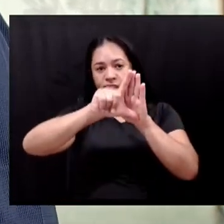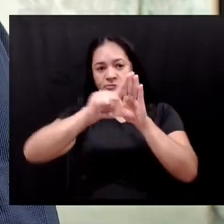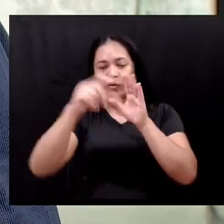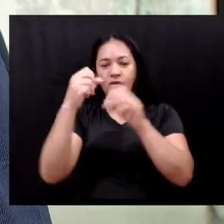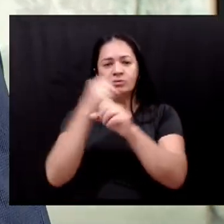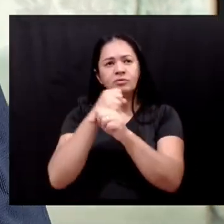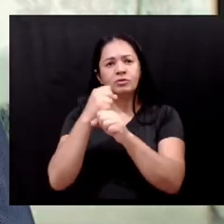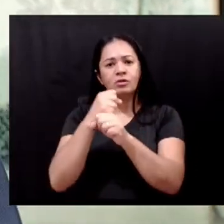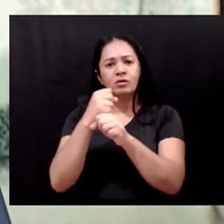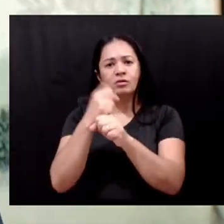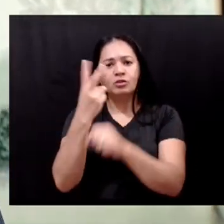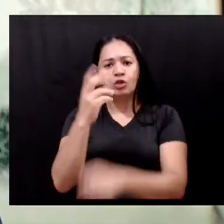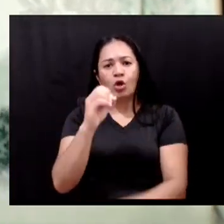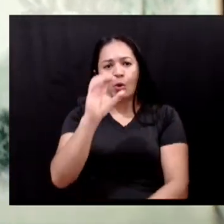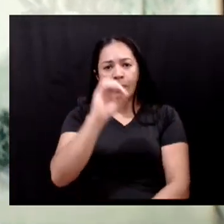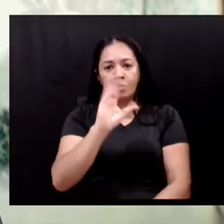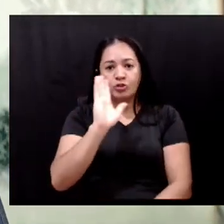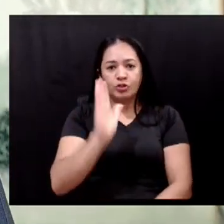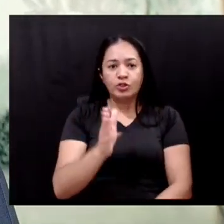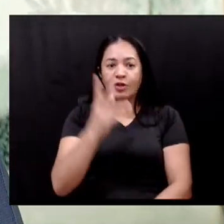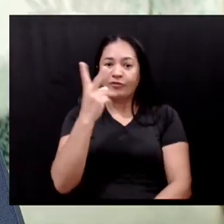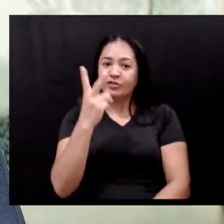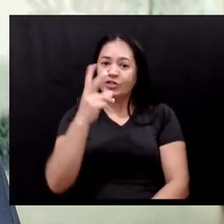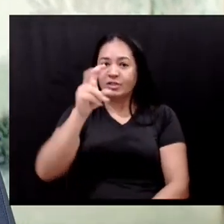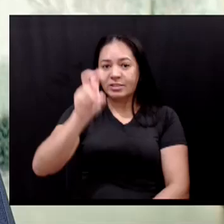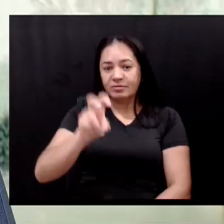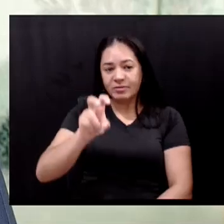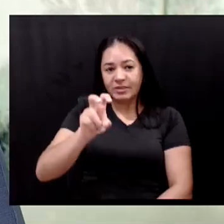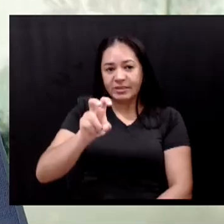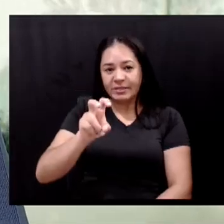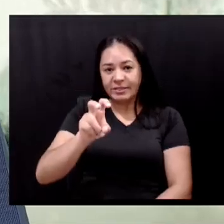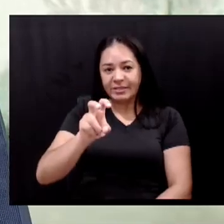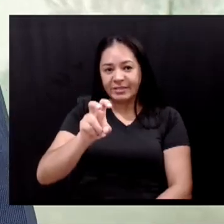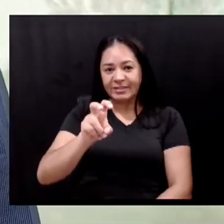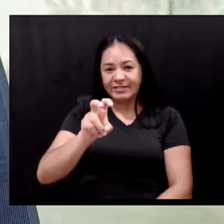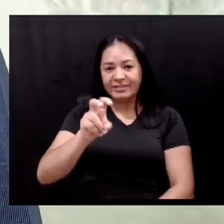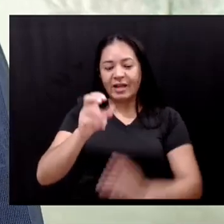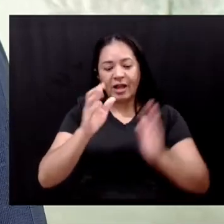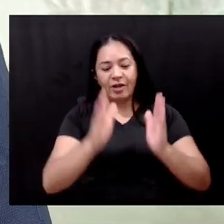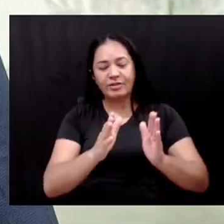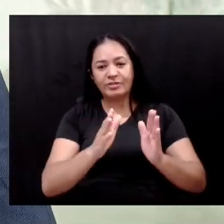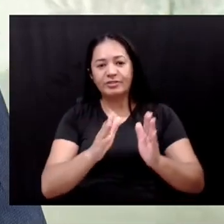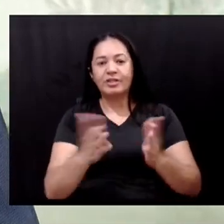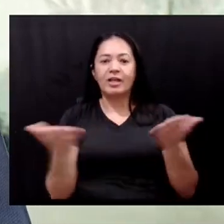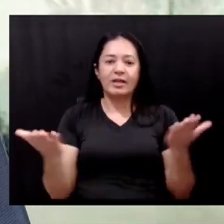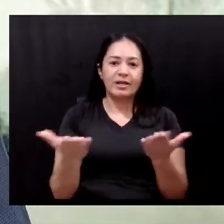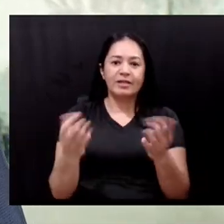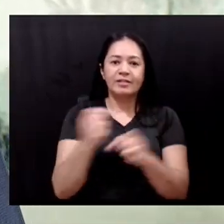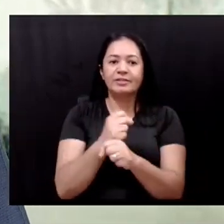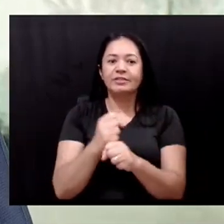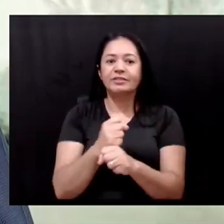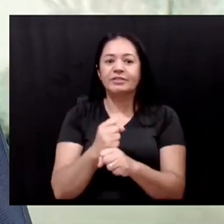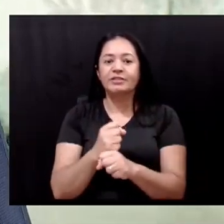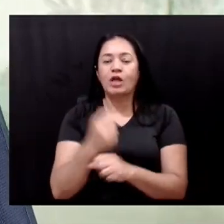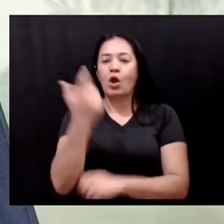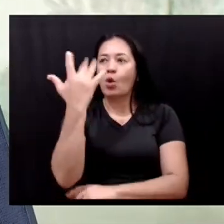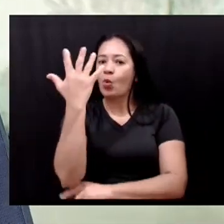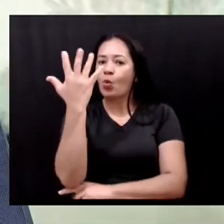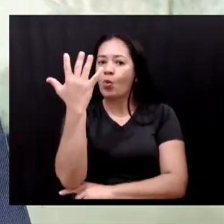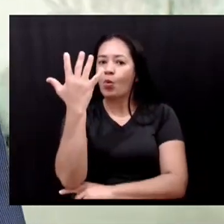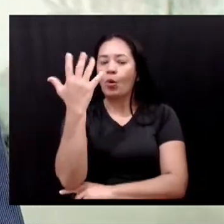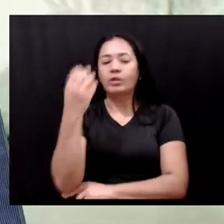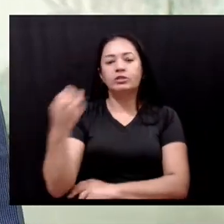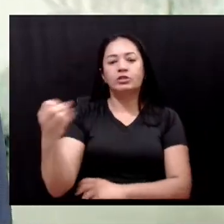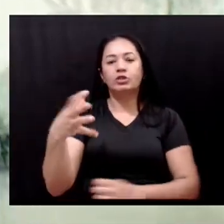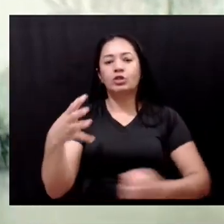na 25ª edição da Semeia. E esse ano o tema da Semeia, que é clima, inovação e